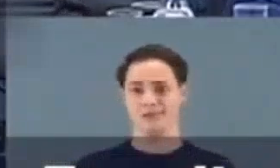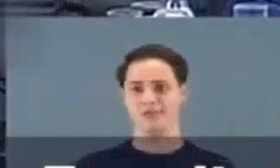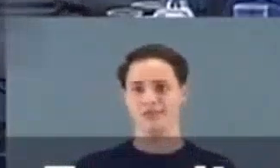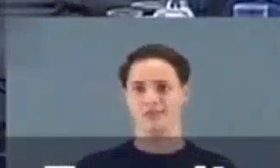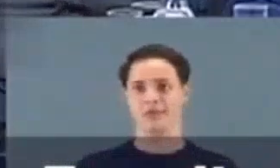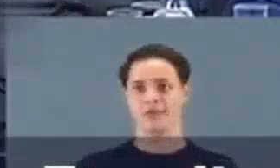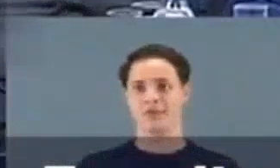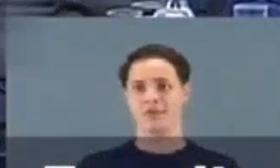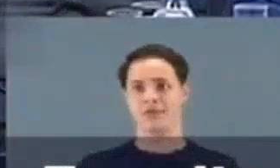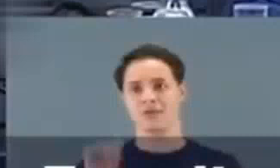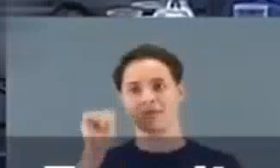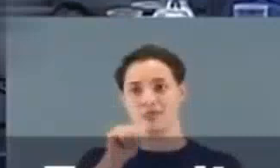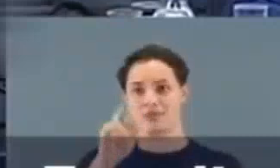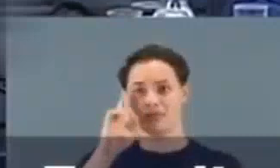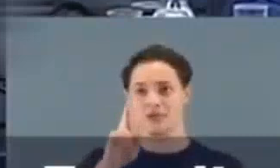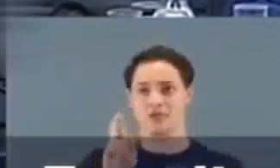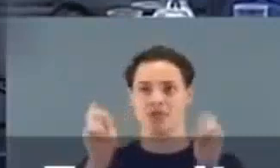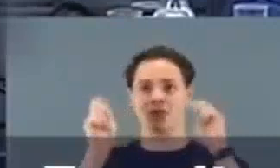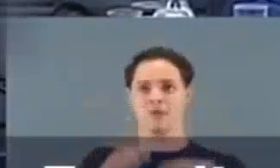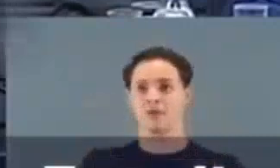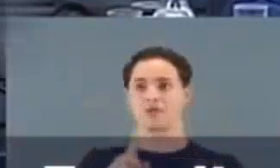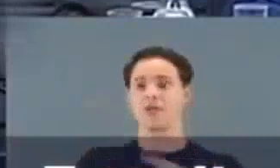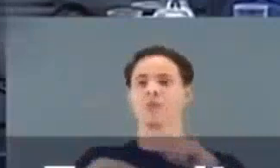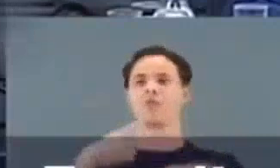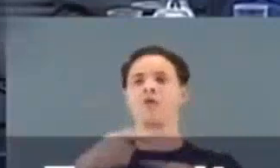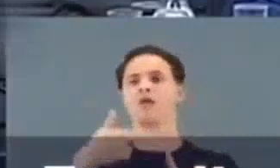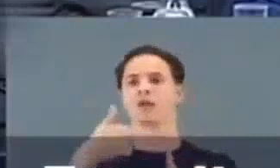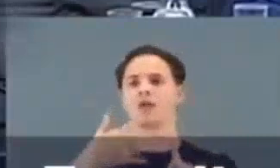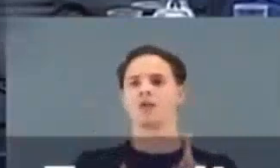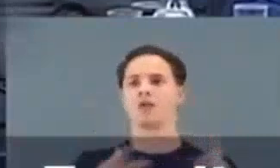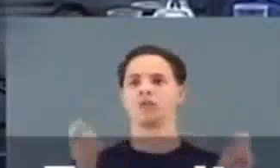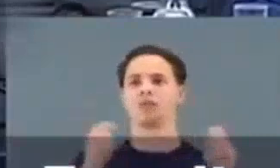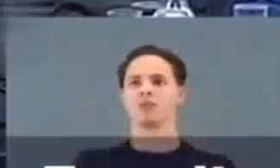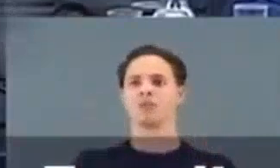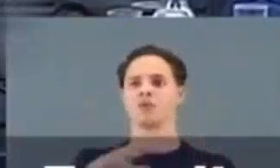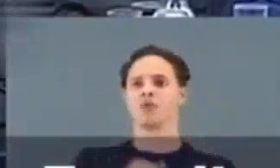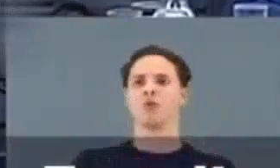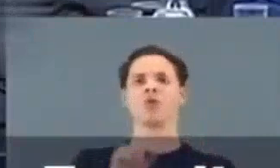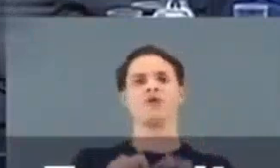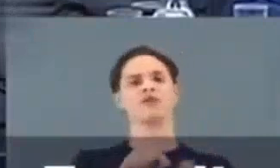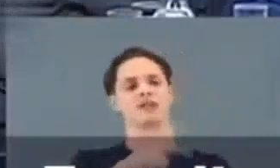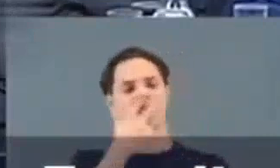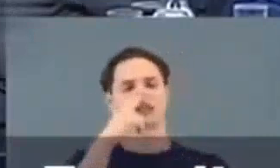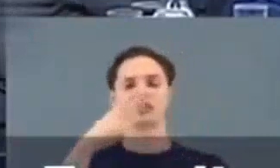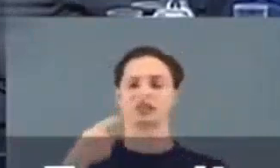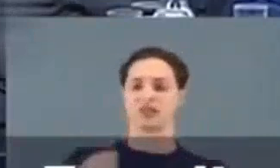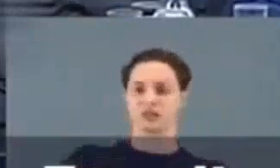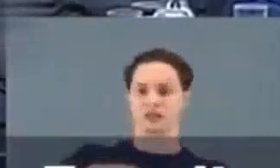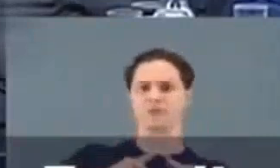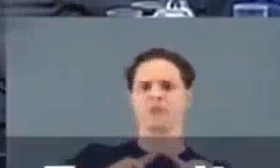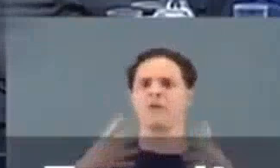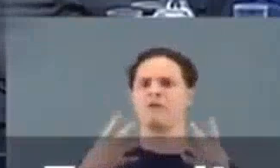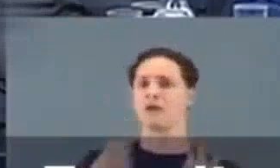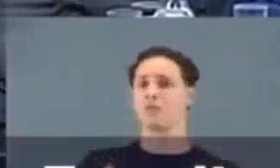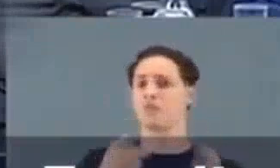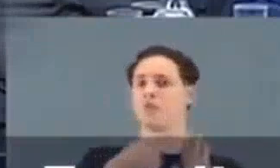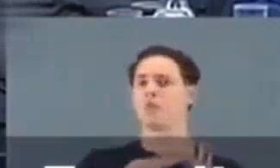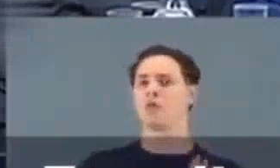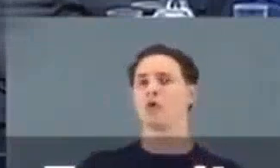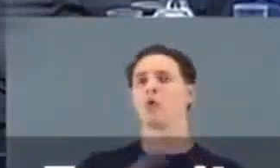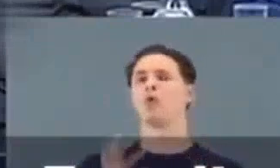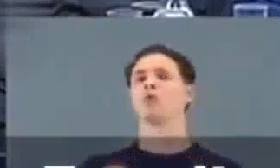senhora poderá, ao final, na sua condição de relatora, constar aquilo que a senhora julgar necessário. Agora, vamos estabelecer aqui uma